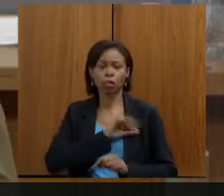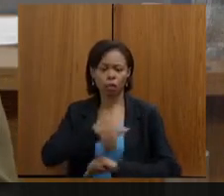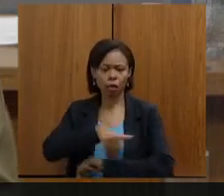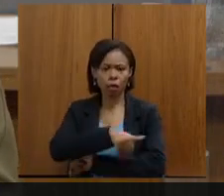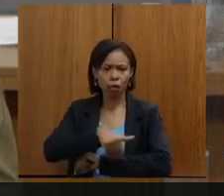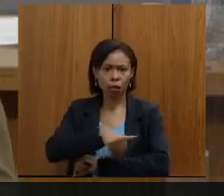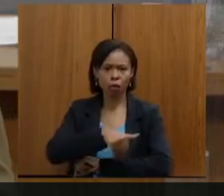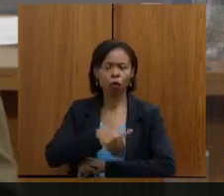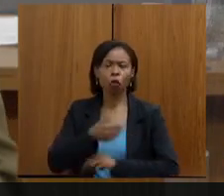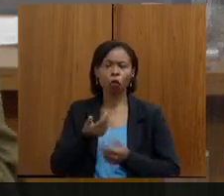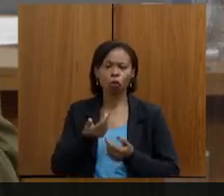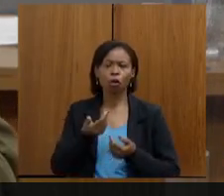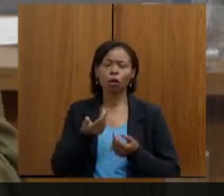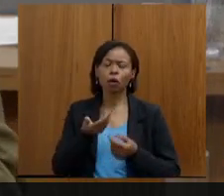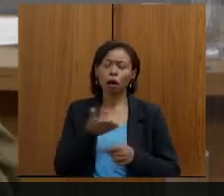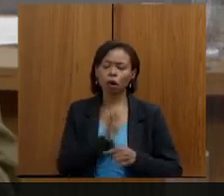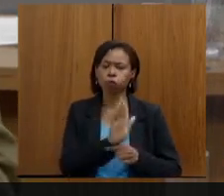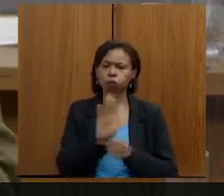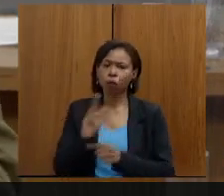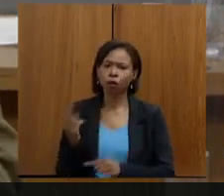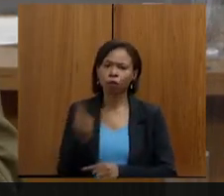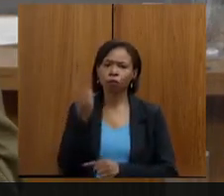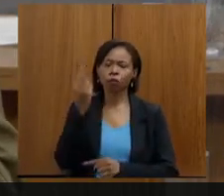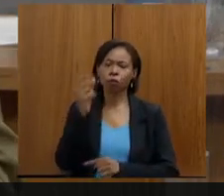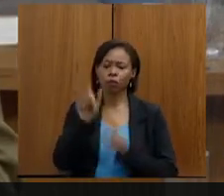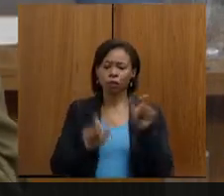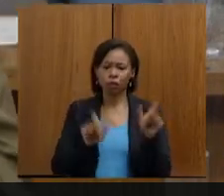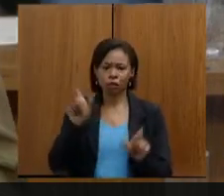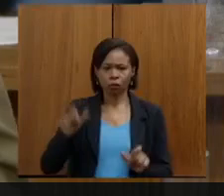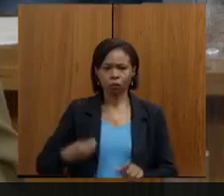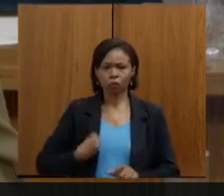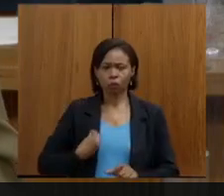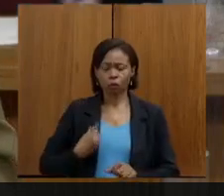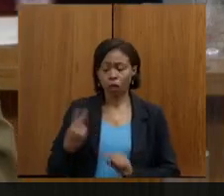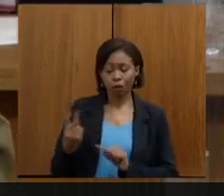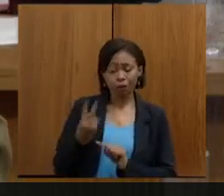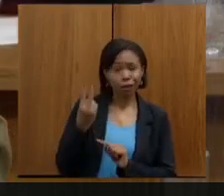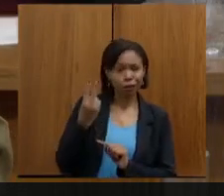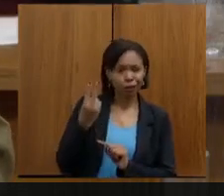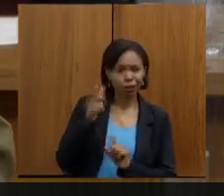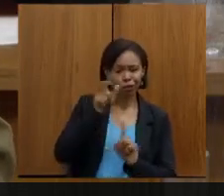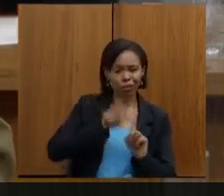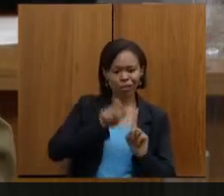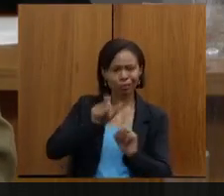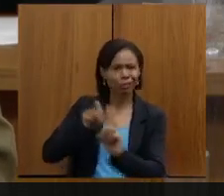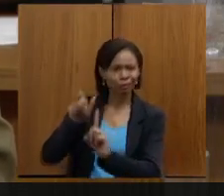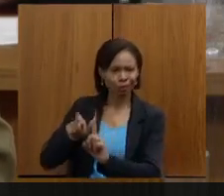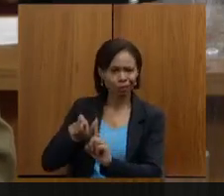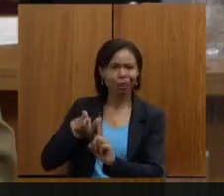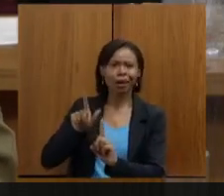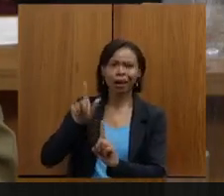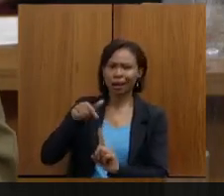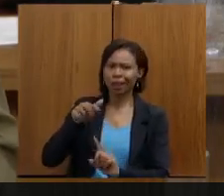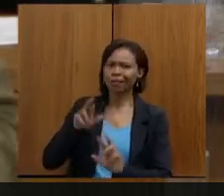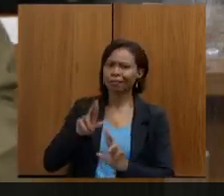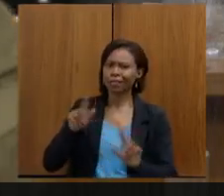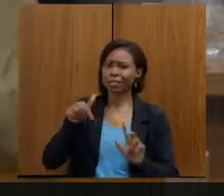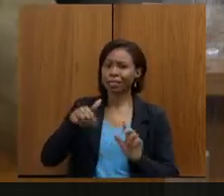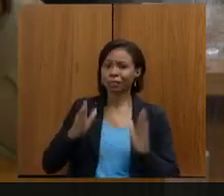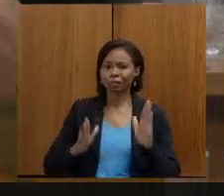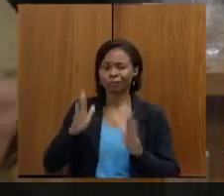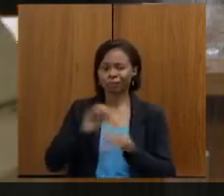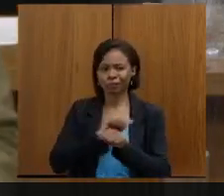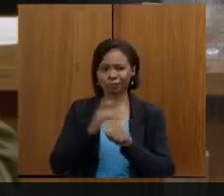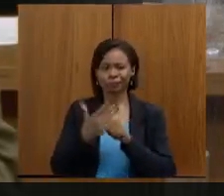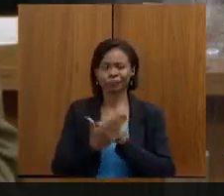valorizando as pessoas e eu queria pegar essa parte aqui valorizando as pessoas que é o que fez a diferença para nós nesse período de pandemia